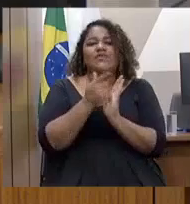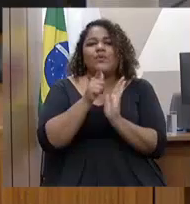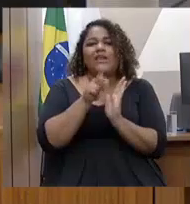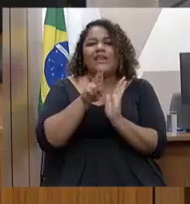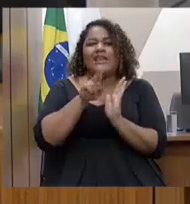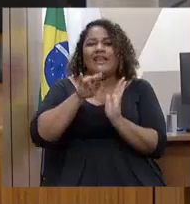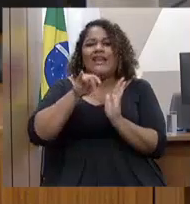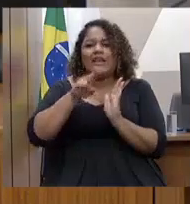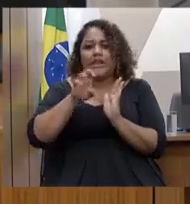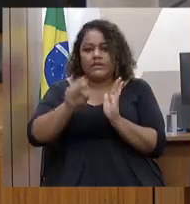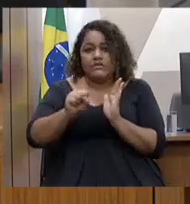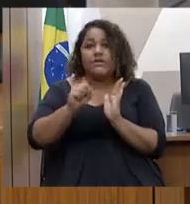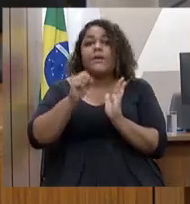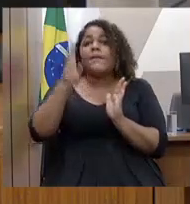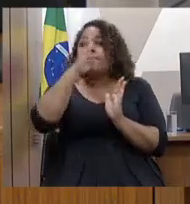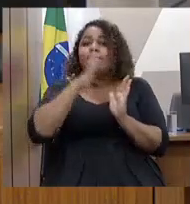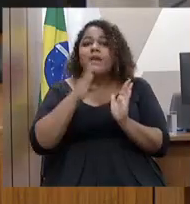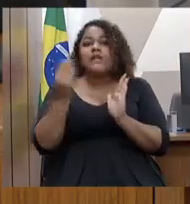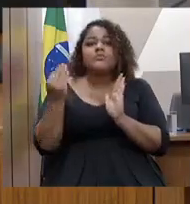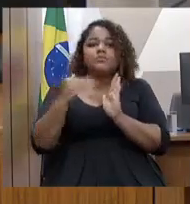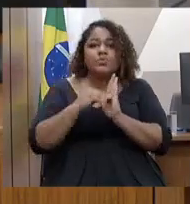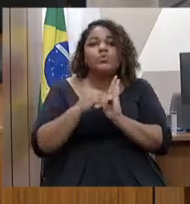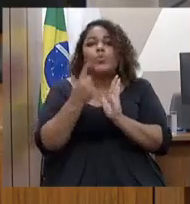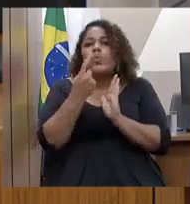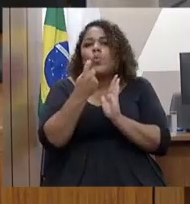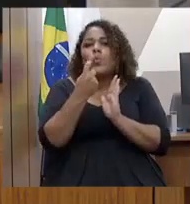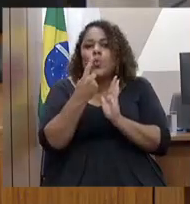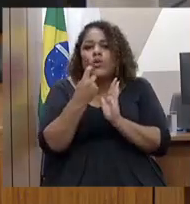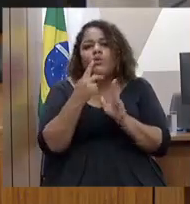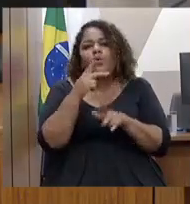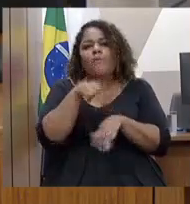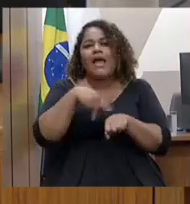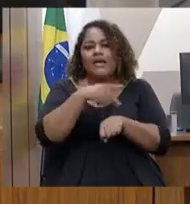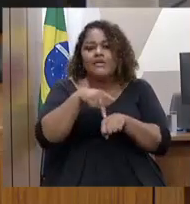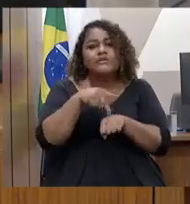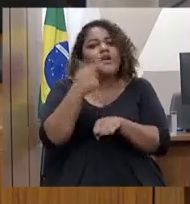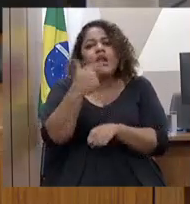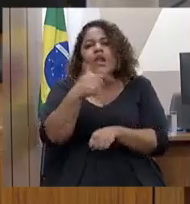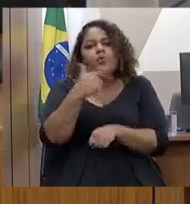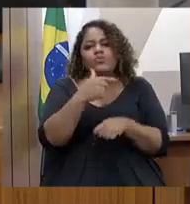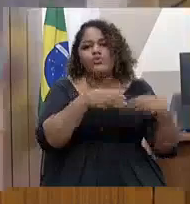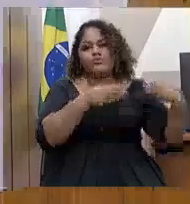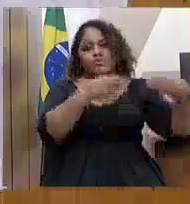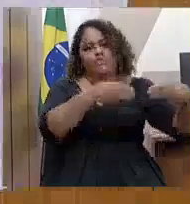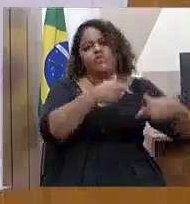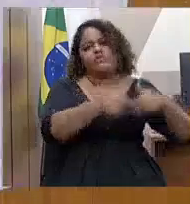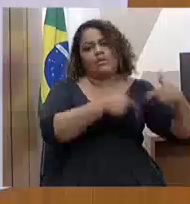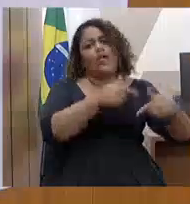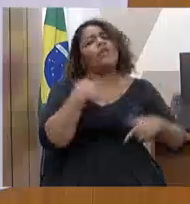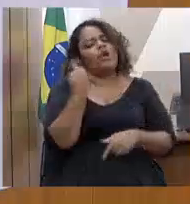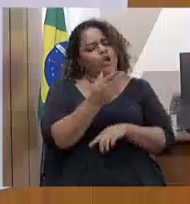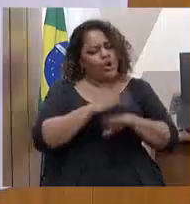da Previdência já temos mas precisa criar condições Obrigado a todos